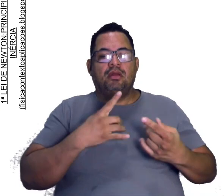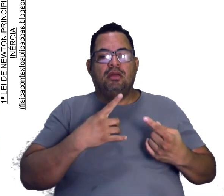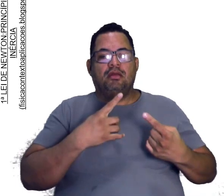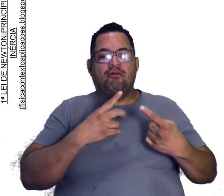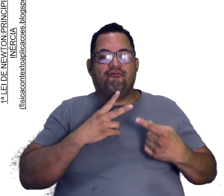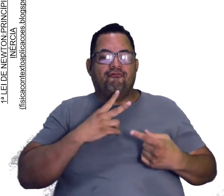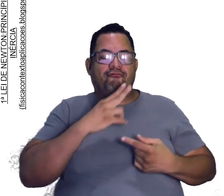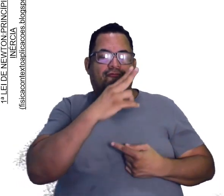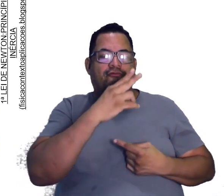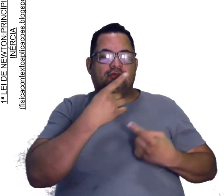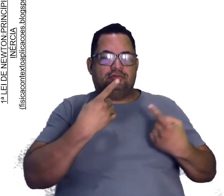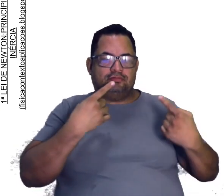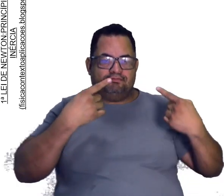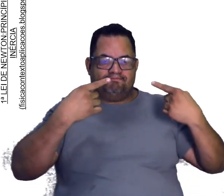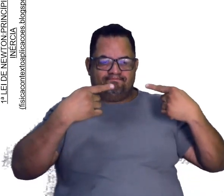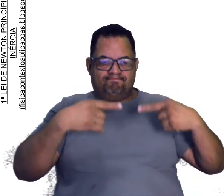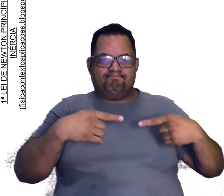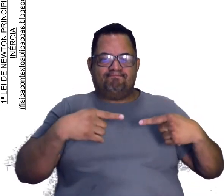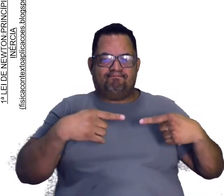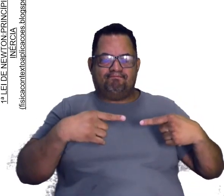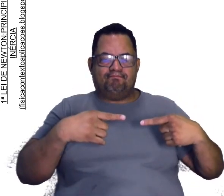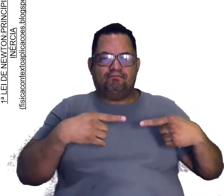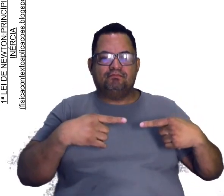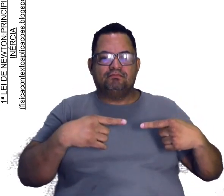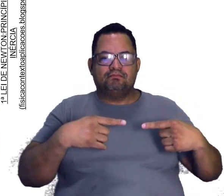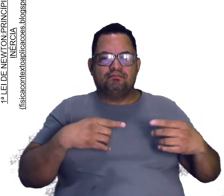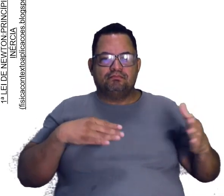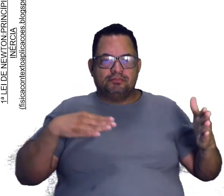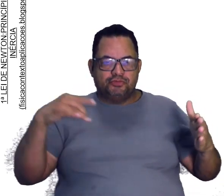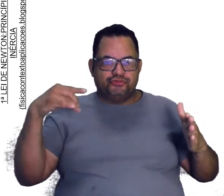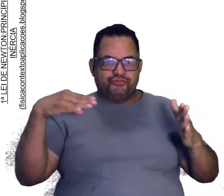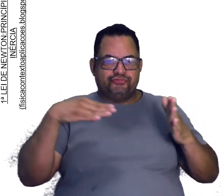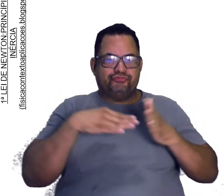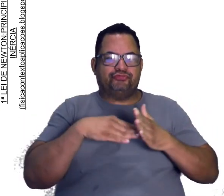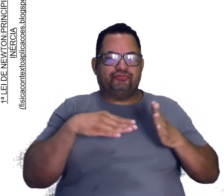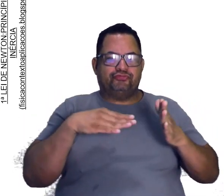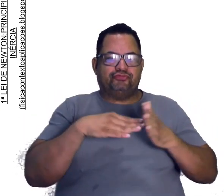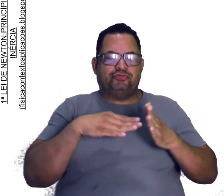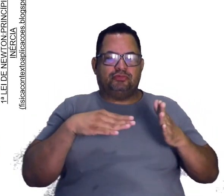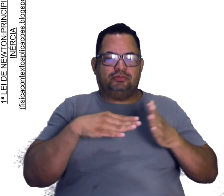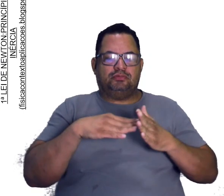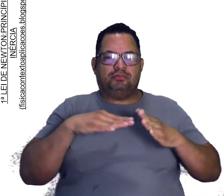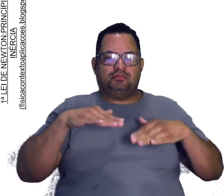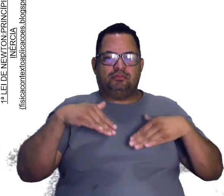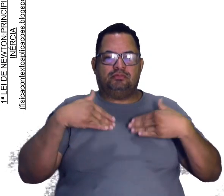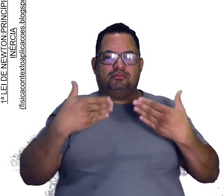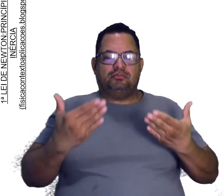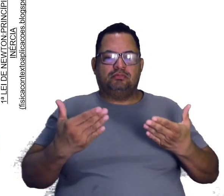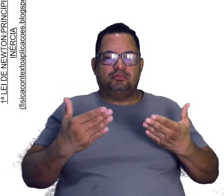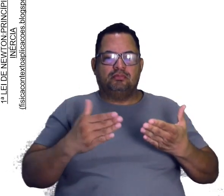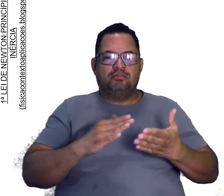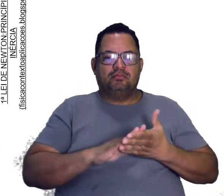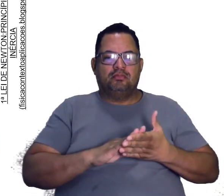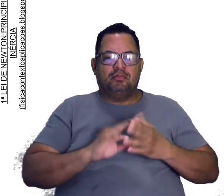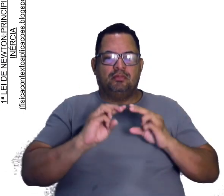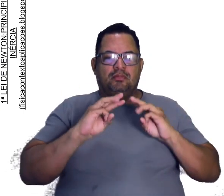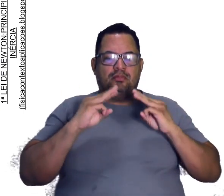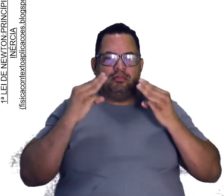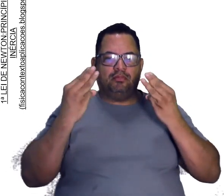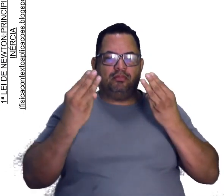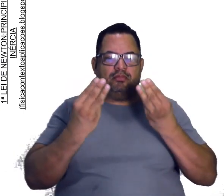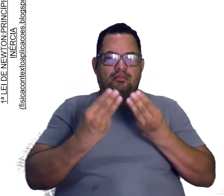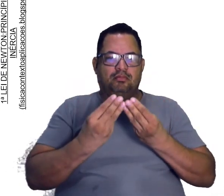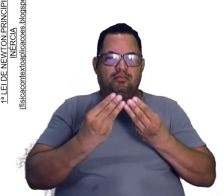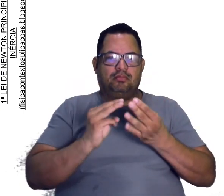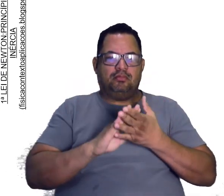Quer dizer, se um obstáculo acontecer, então ele vai parar. Quer dizer, quanto maior for a massa daquele